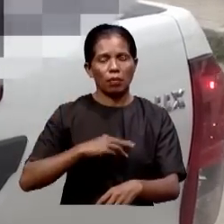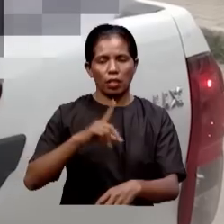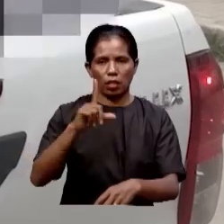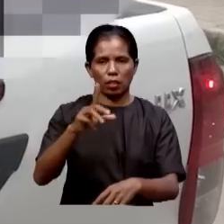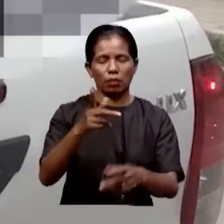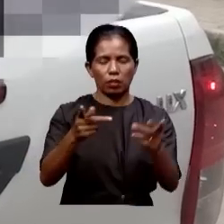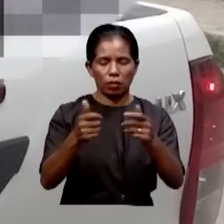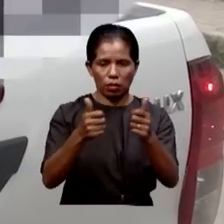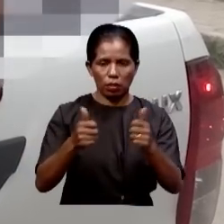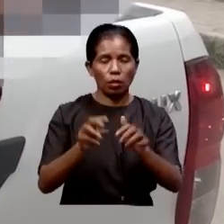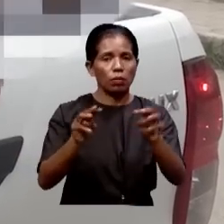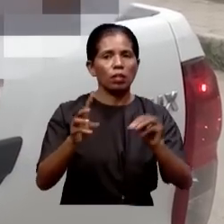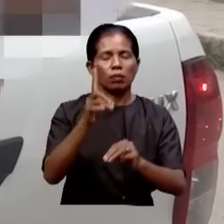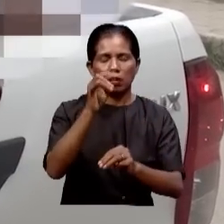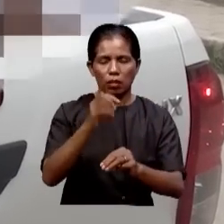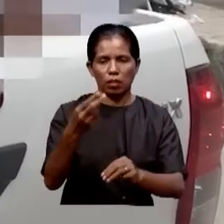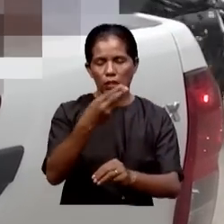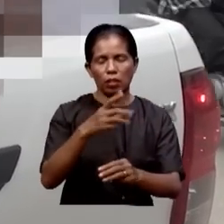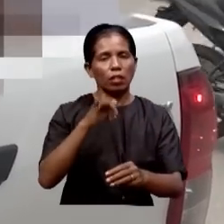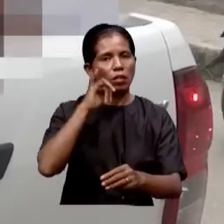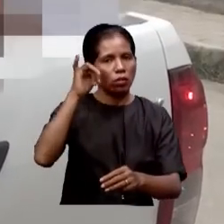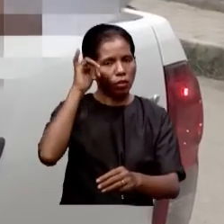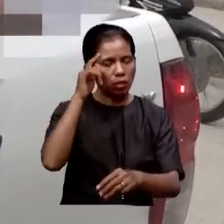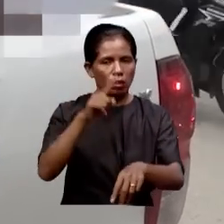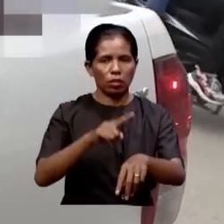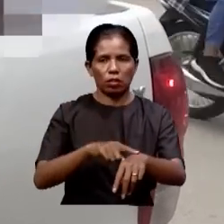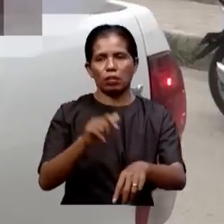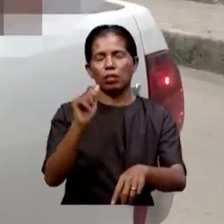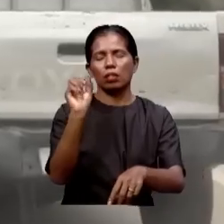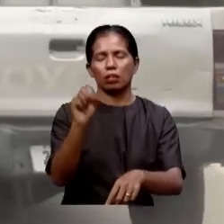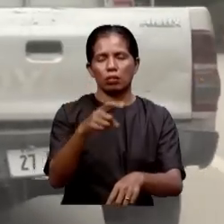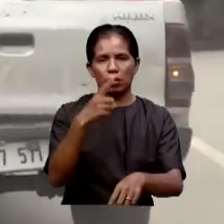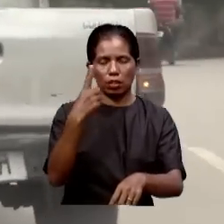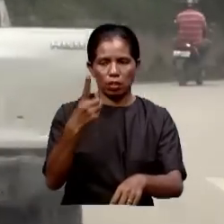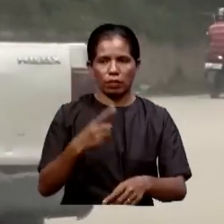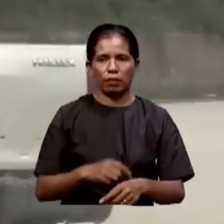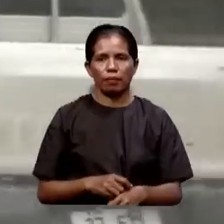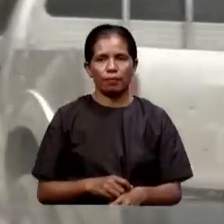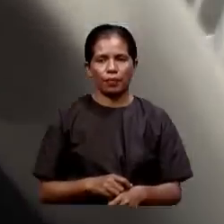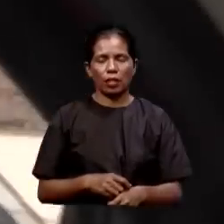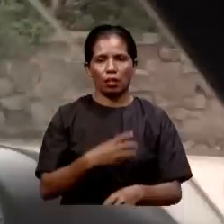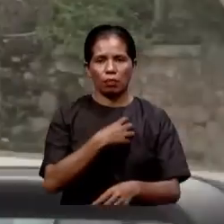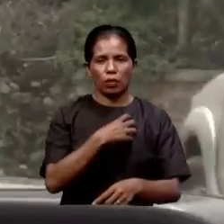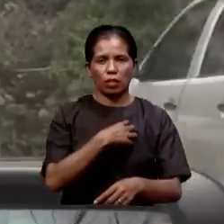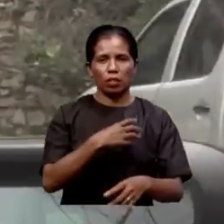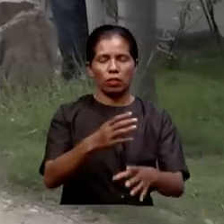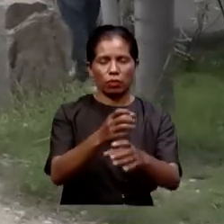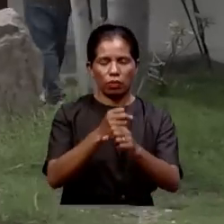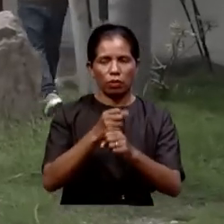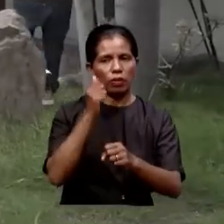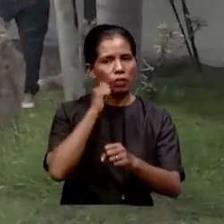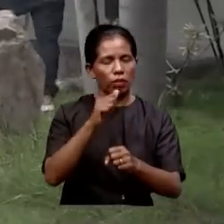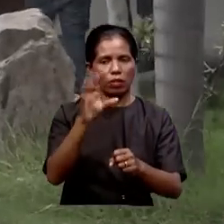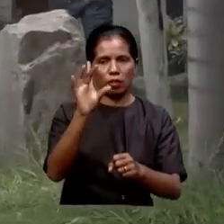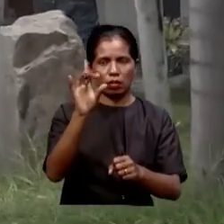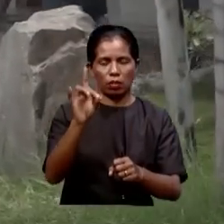dong Aleixo, município dili, quinta-feira or sei, mais ou menos tuco sanu loresin ida roubalun. E a busca ne, penitele consegue assegura feto na ingualu,